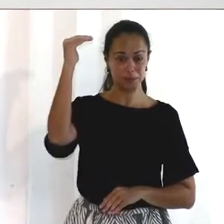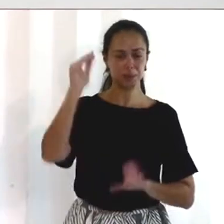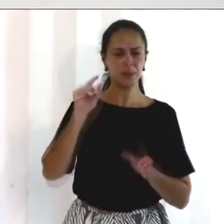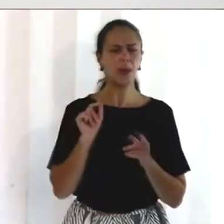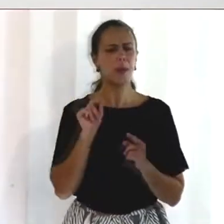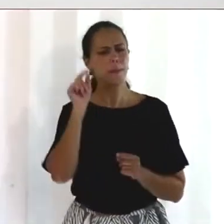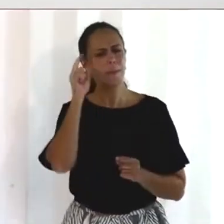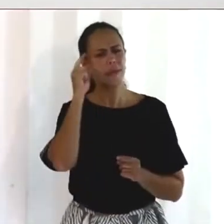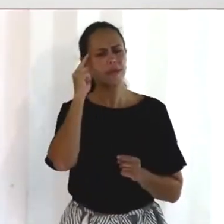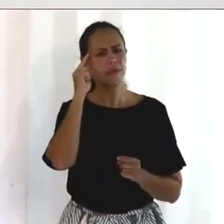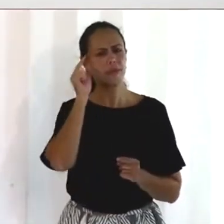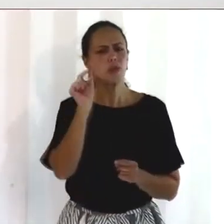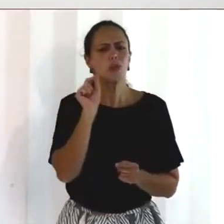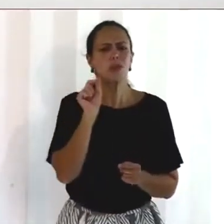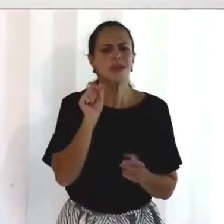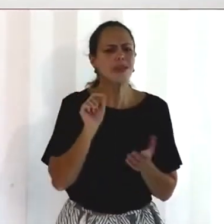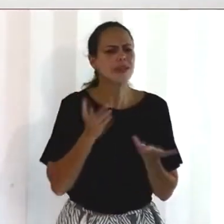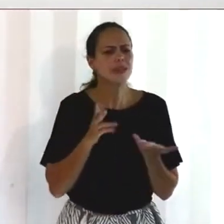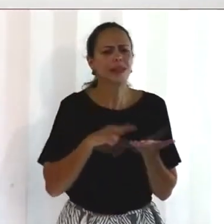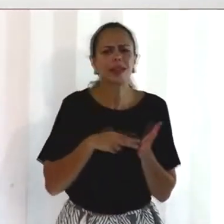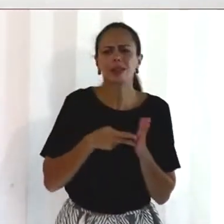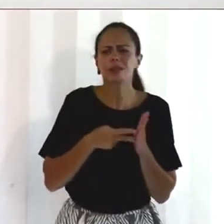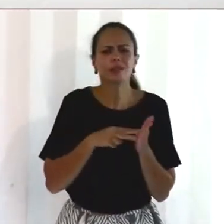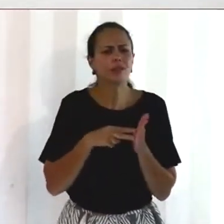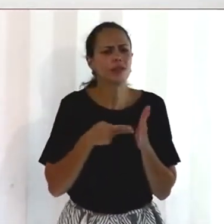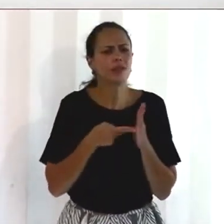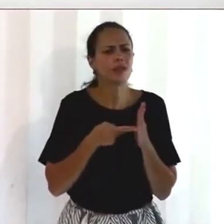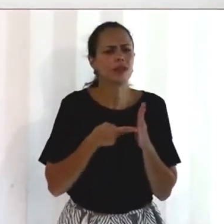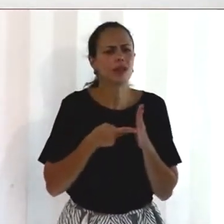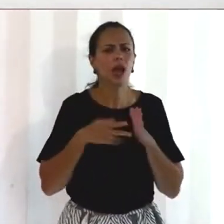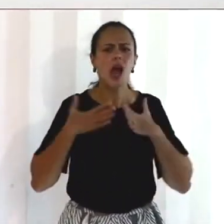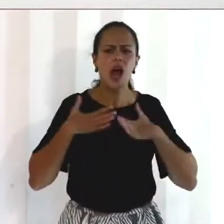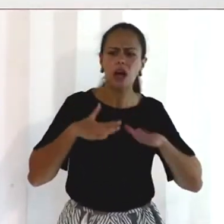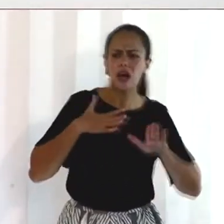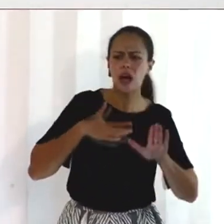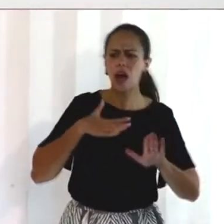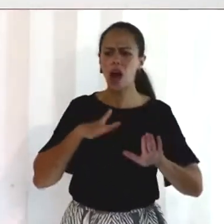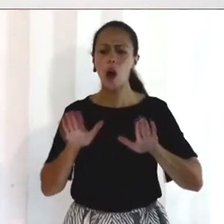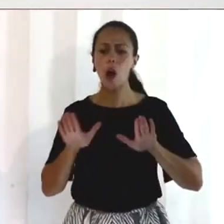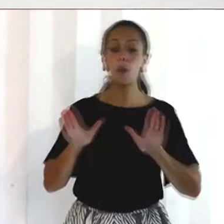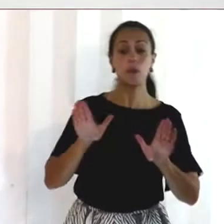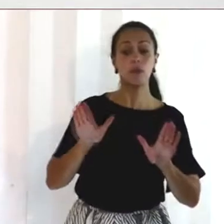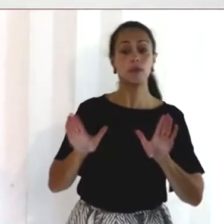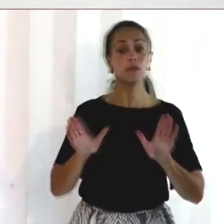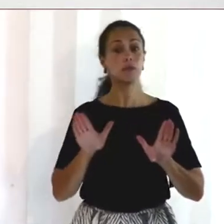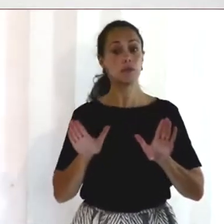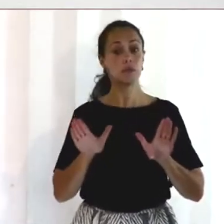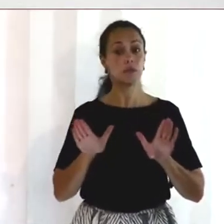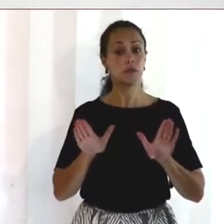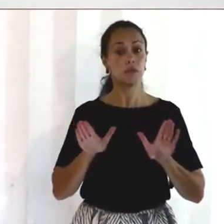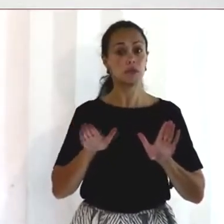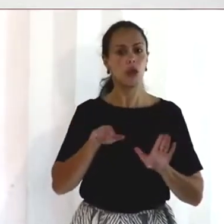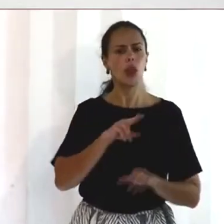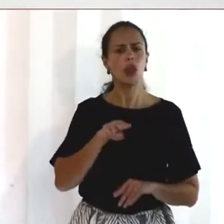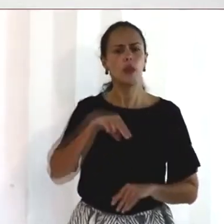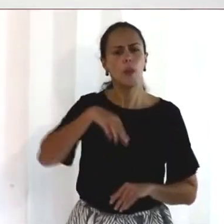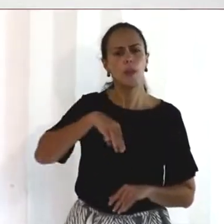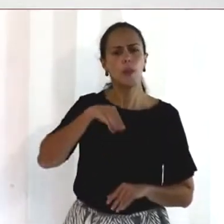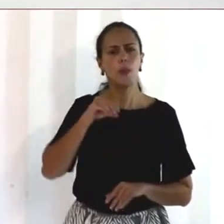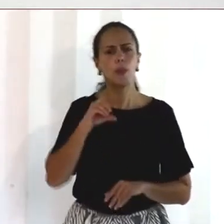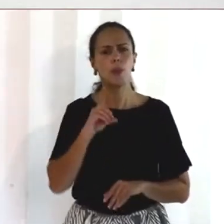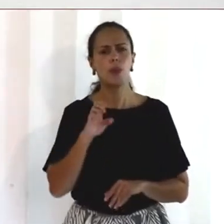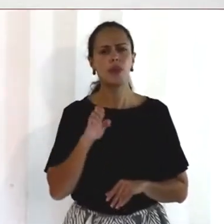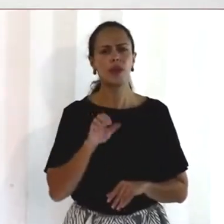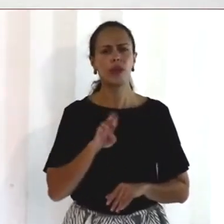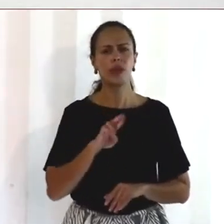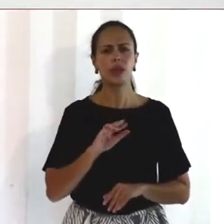a palavra? Versículos 19 e 20. Sabei estas coisas, meus amados irmãos, todo homem, pois, seja pronto para